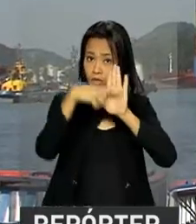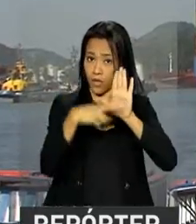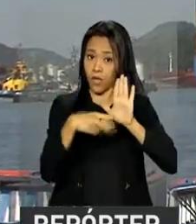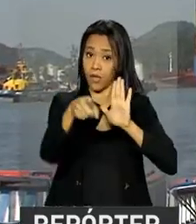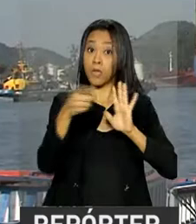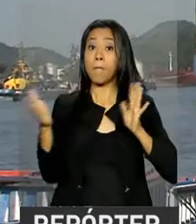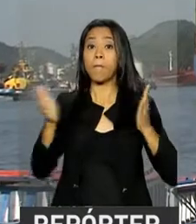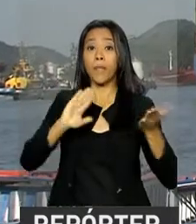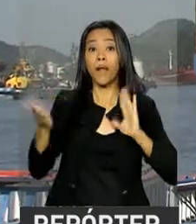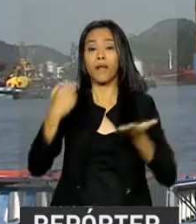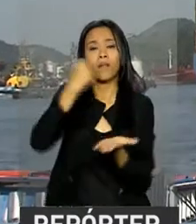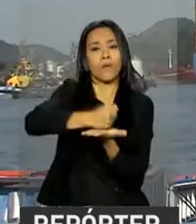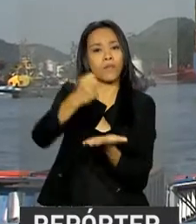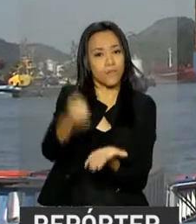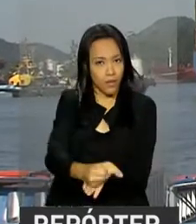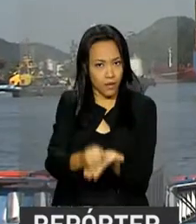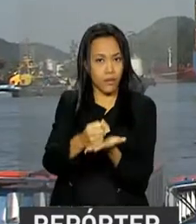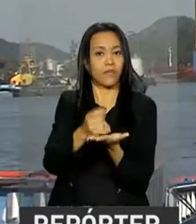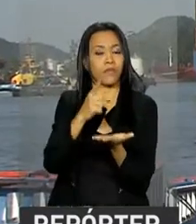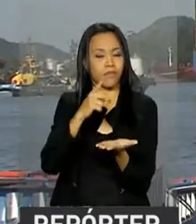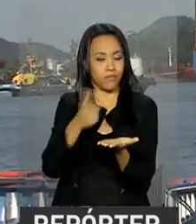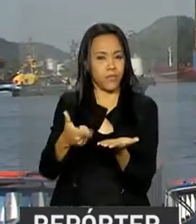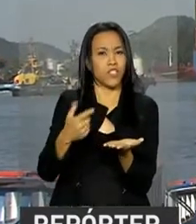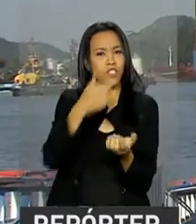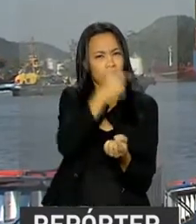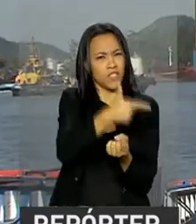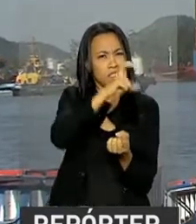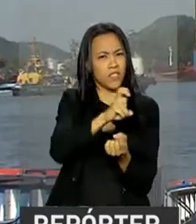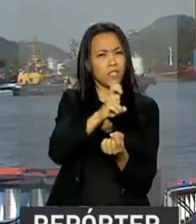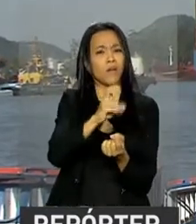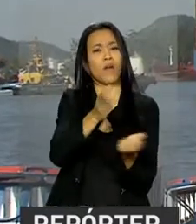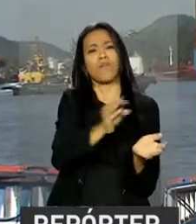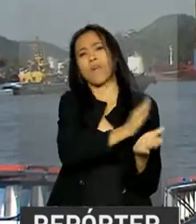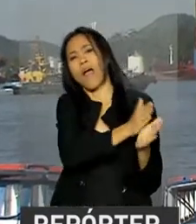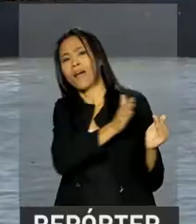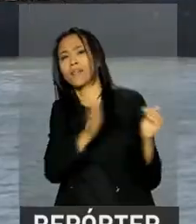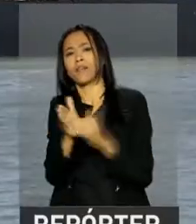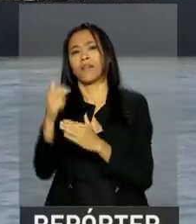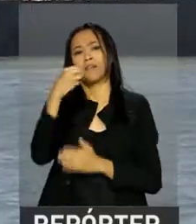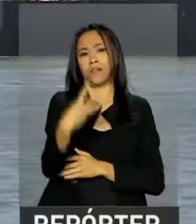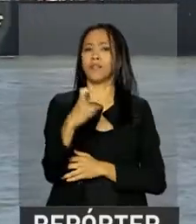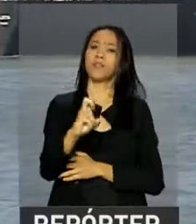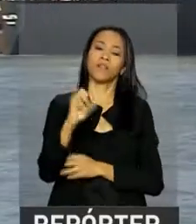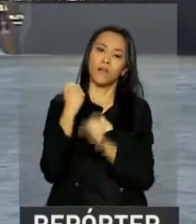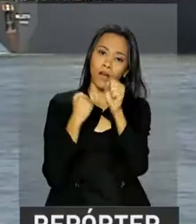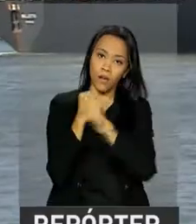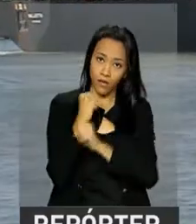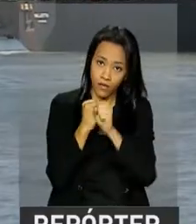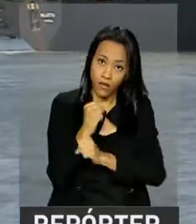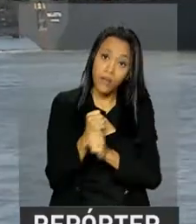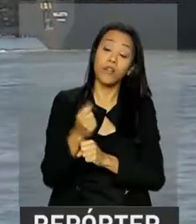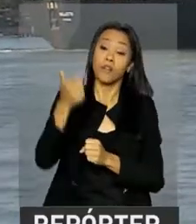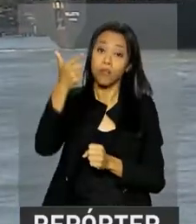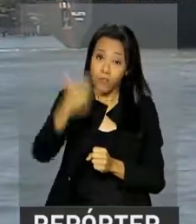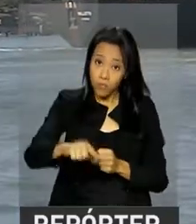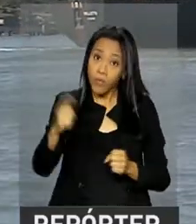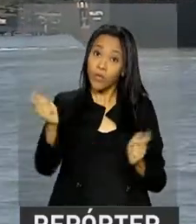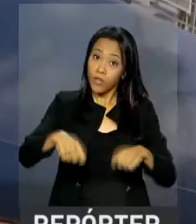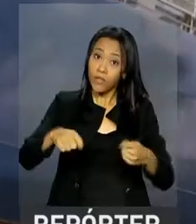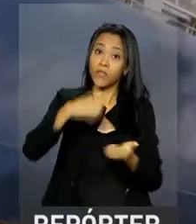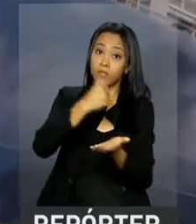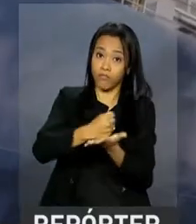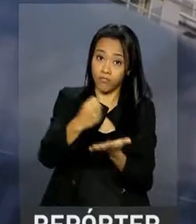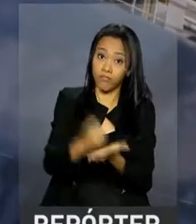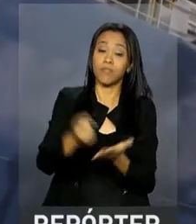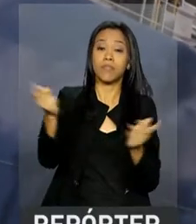dos prazos nos contratos de concessão dos atuais 25 para até 35 anos, com limite de renovação de até 70